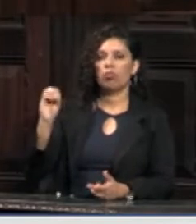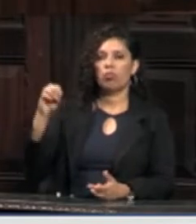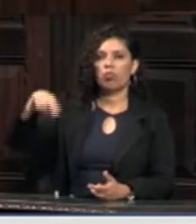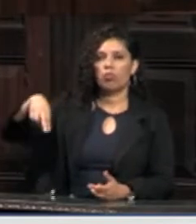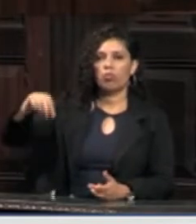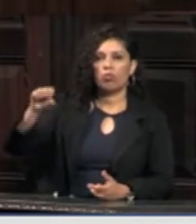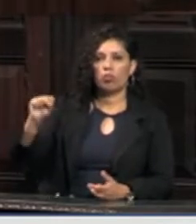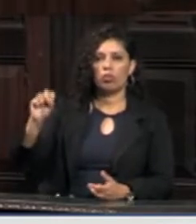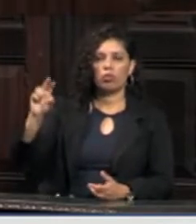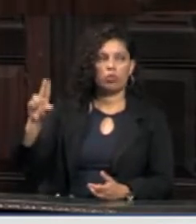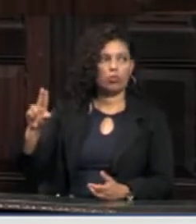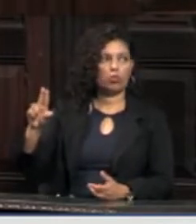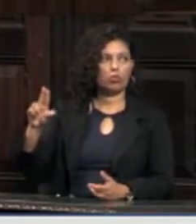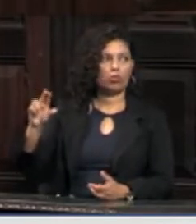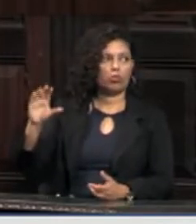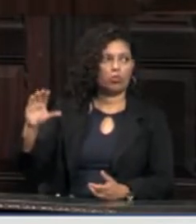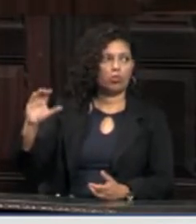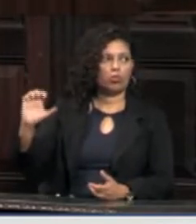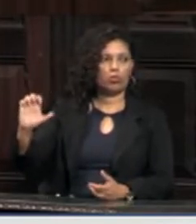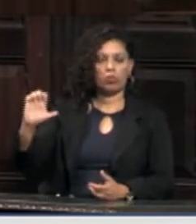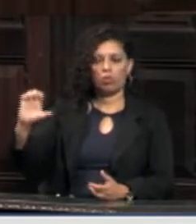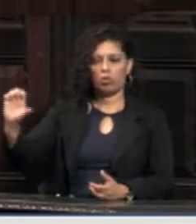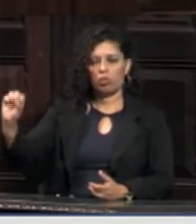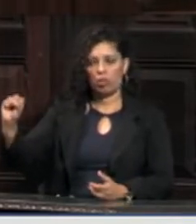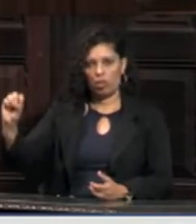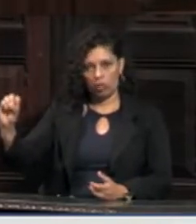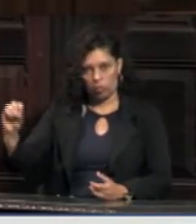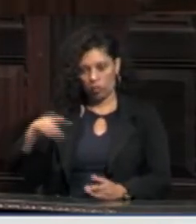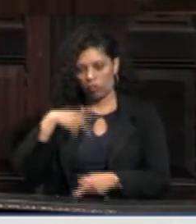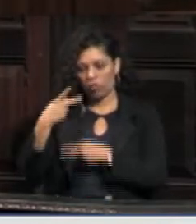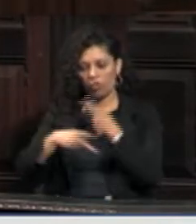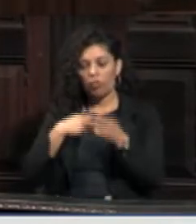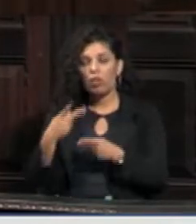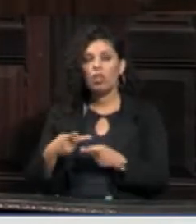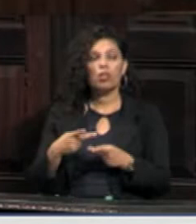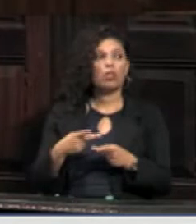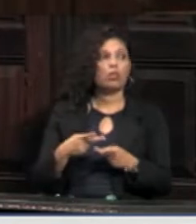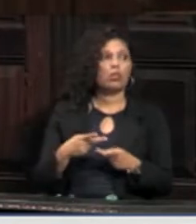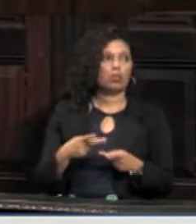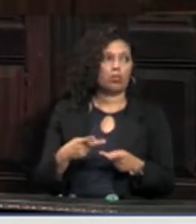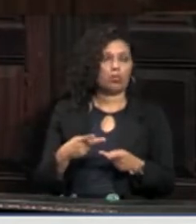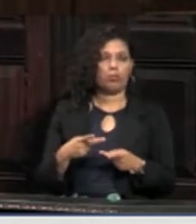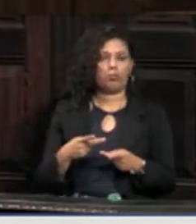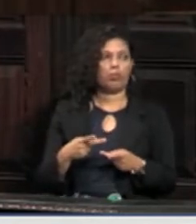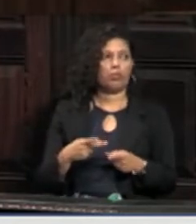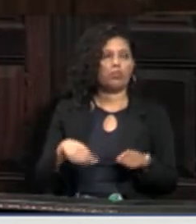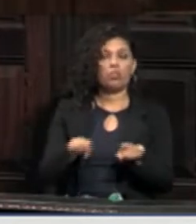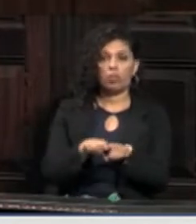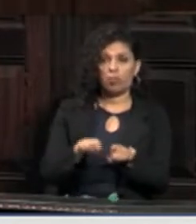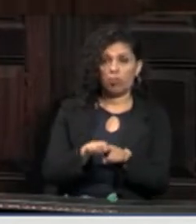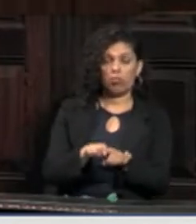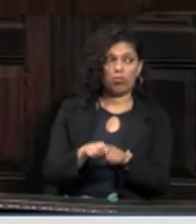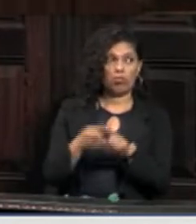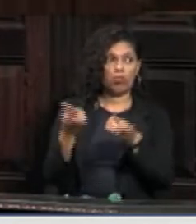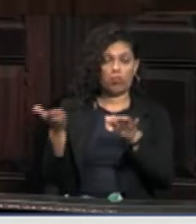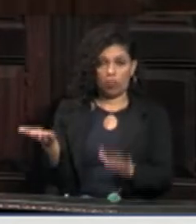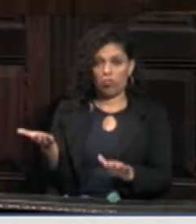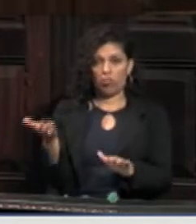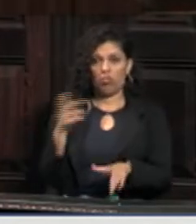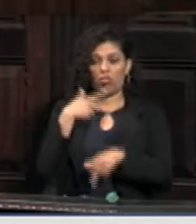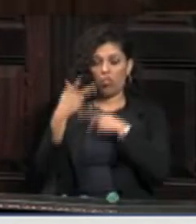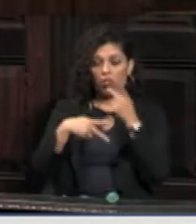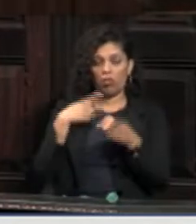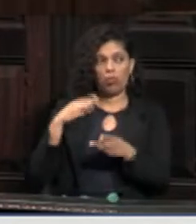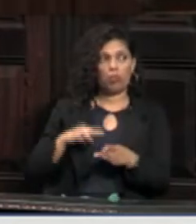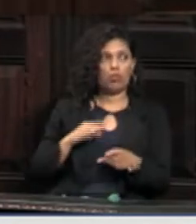dizendo, em relação à emergência, Brasília, Ministério da Saúde, diz que o diretor, o